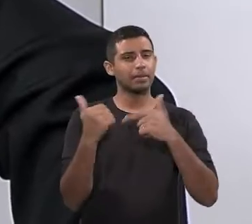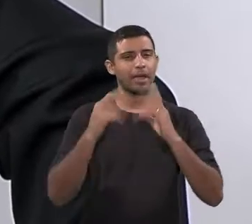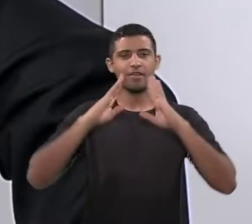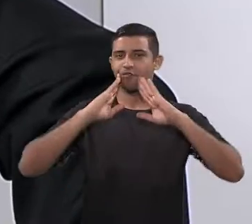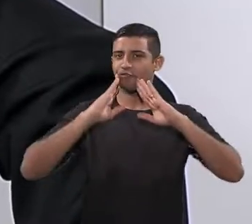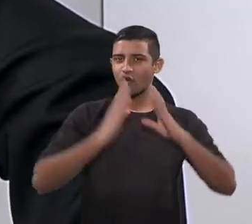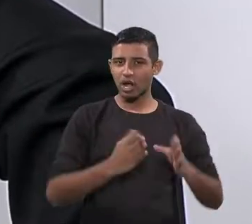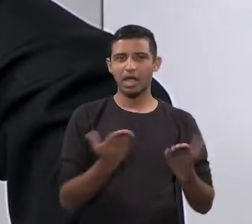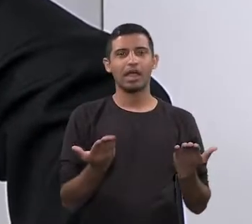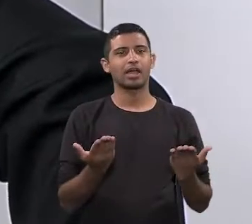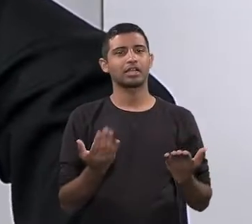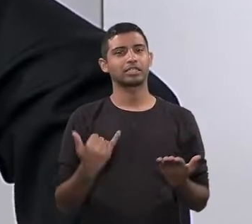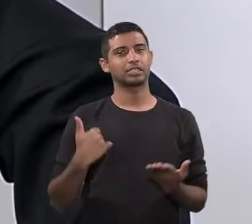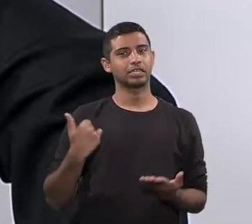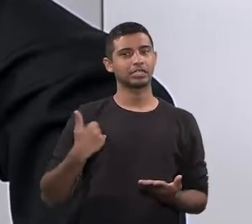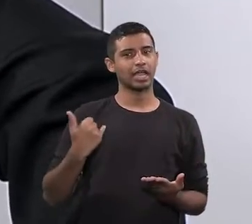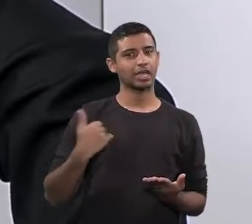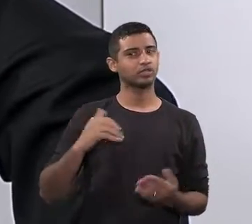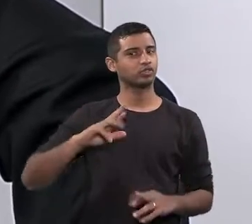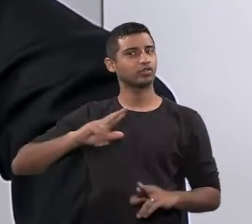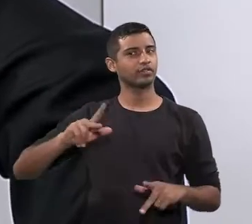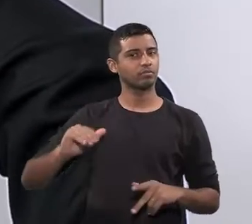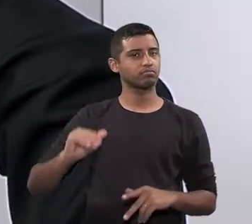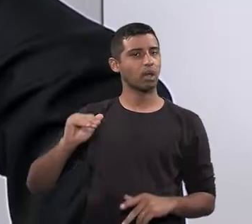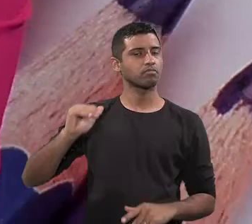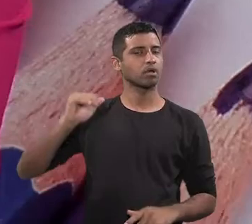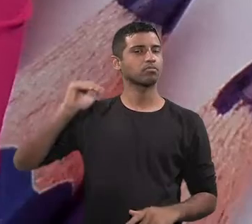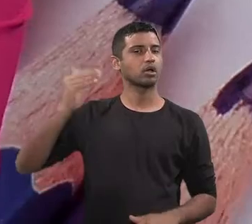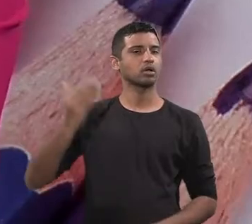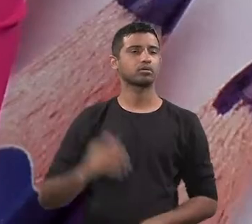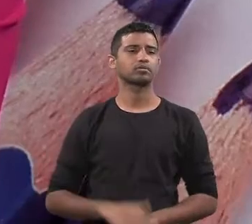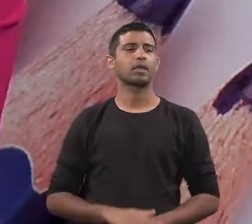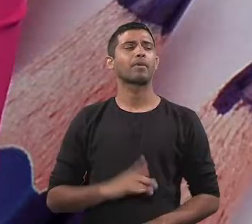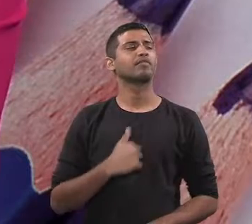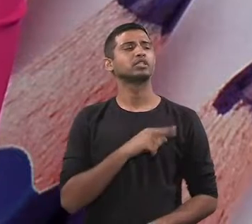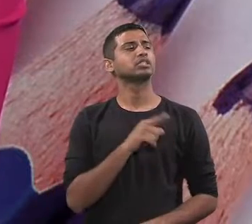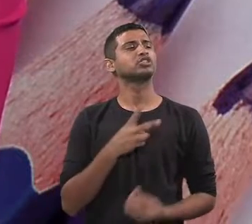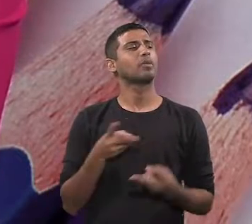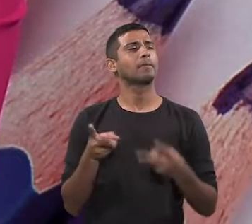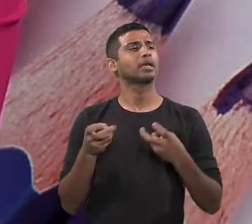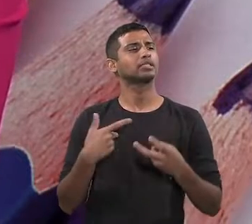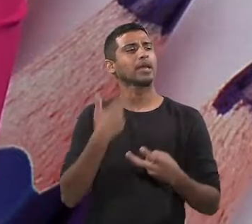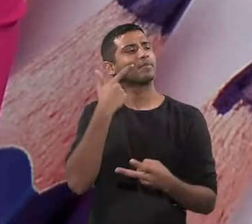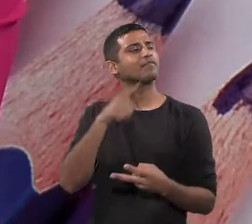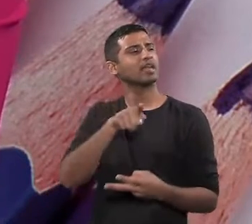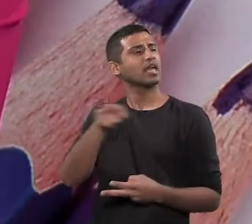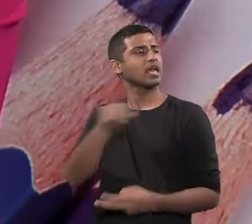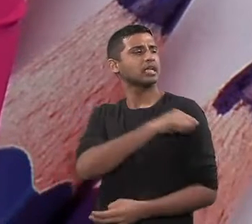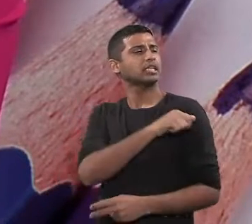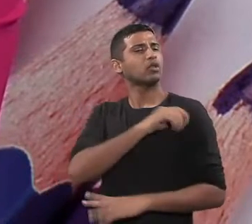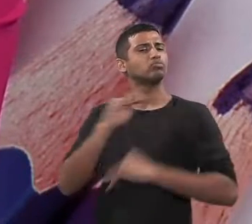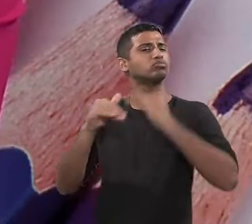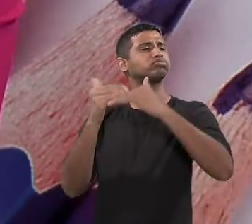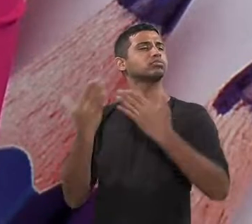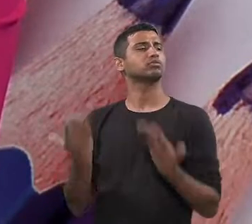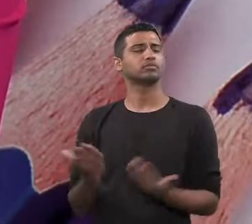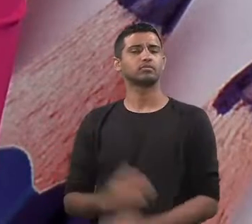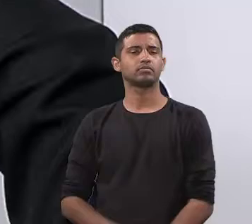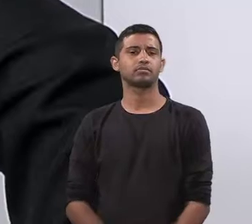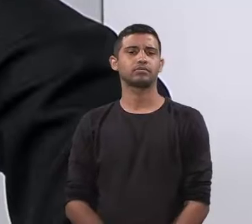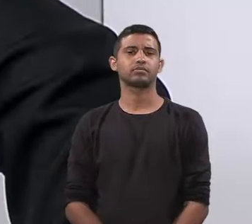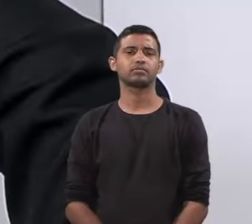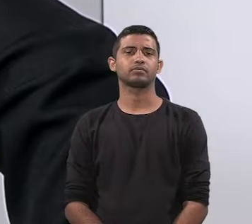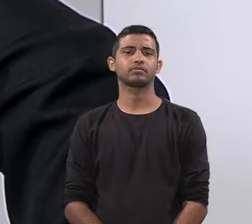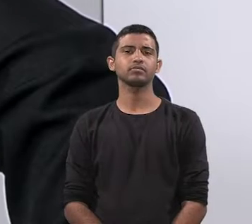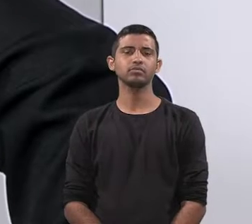mais específico, a faixa etária vai subindo. Sim, o que vocês percebem nesse desenvolvimento do aluno?